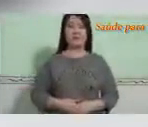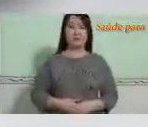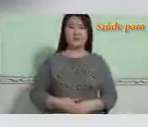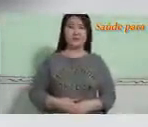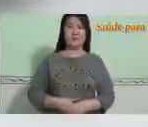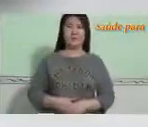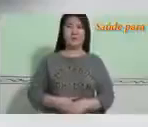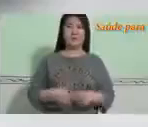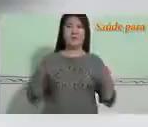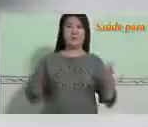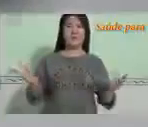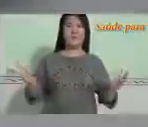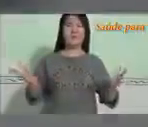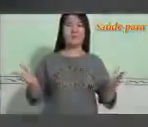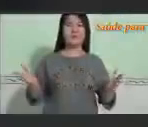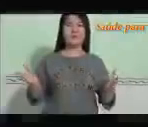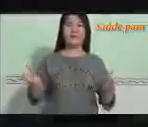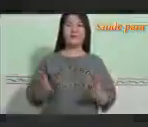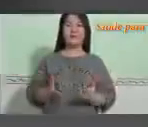interior da região torácica.